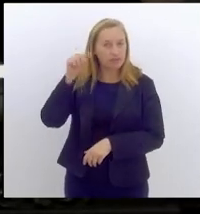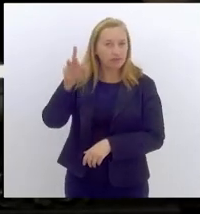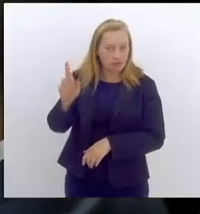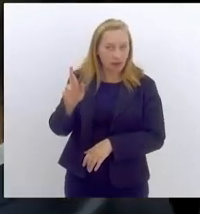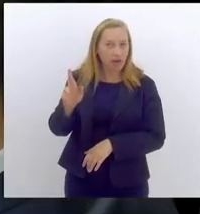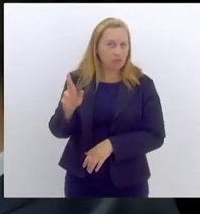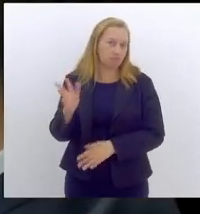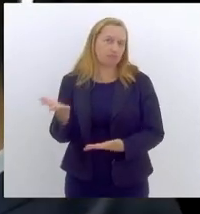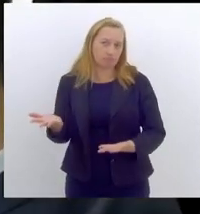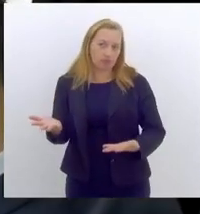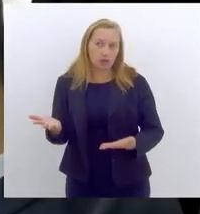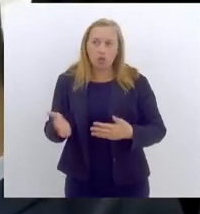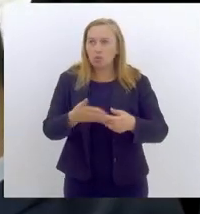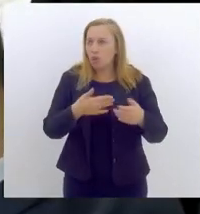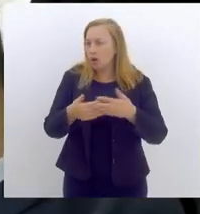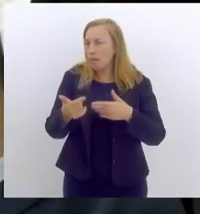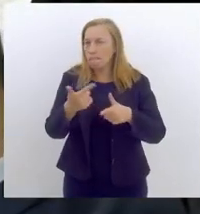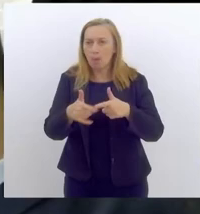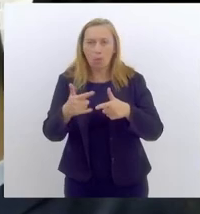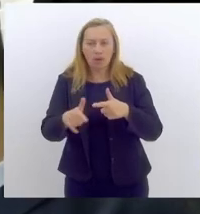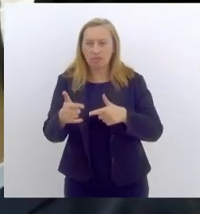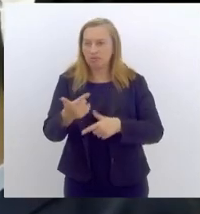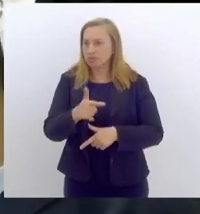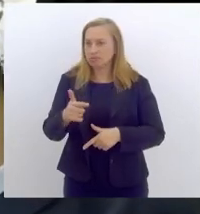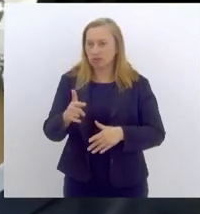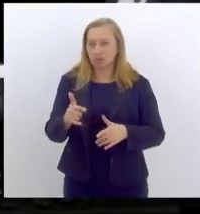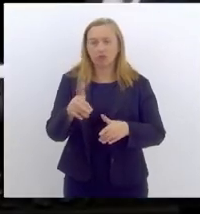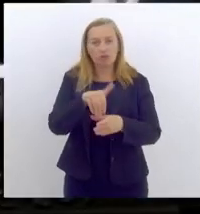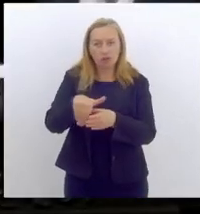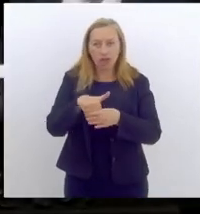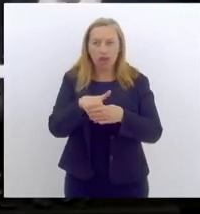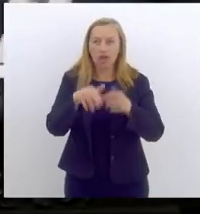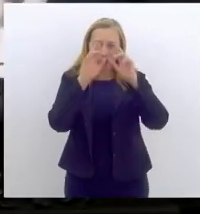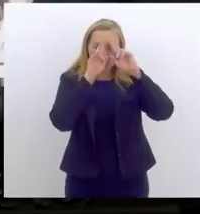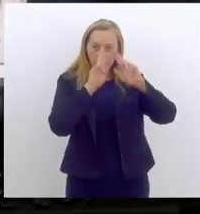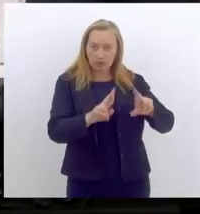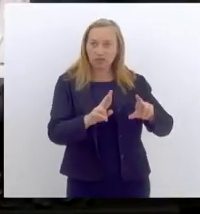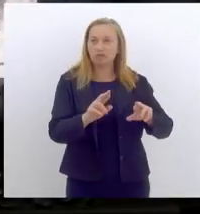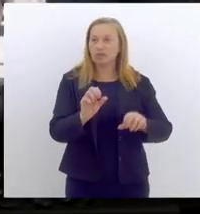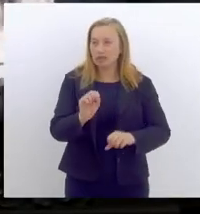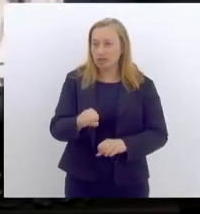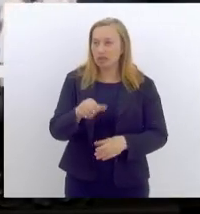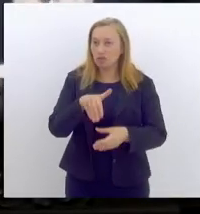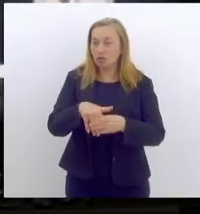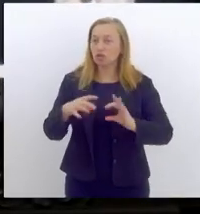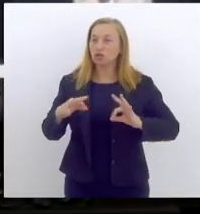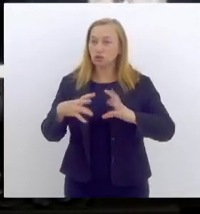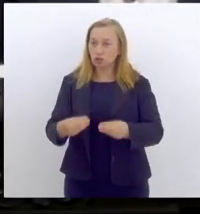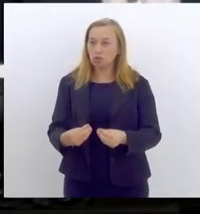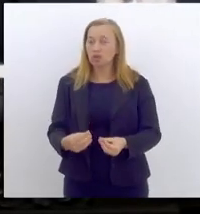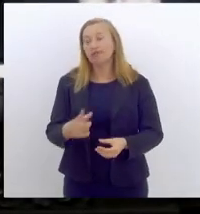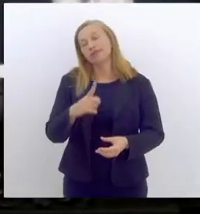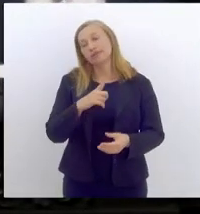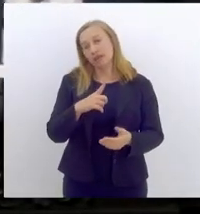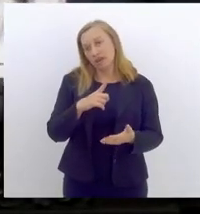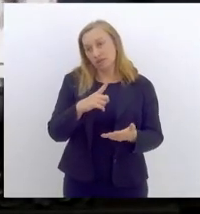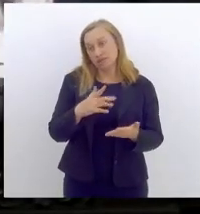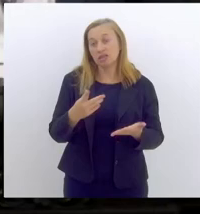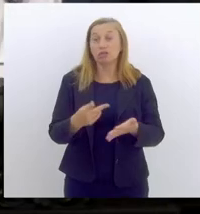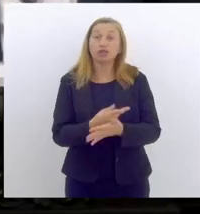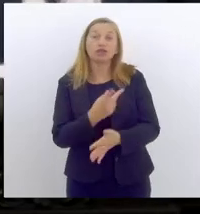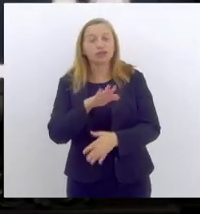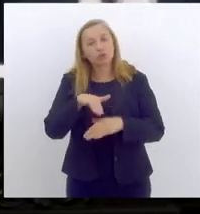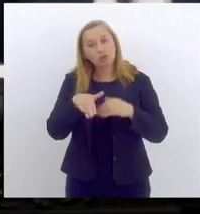teria qualquer problema em votar, nós respeitamos a maioria. Bom, houve esse procedimento que todo mundo